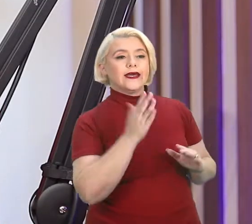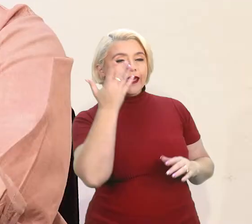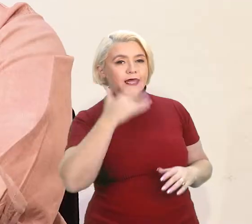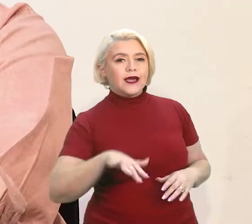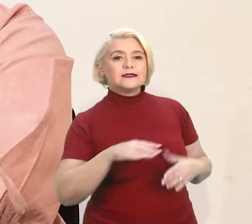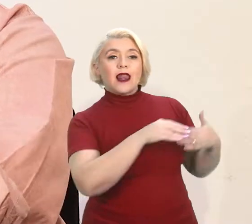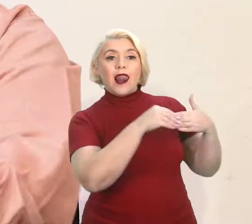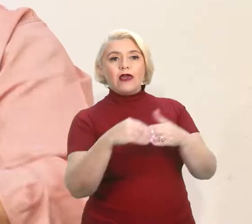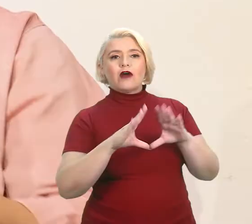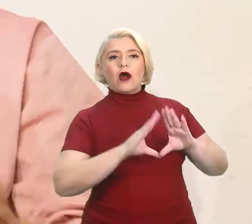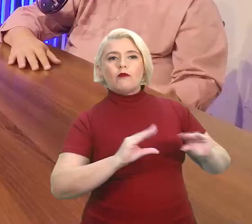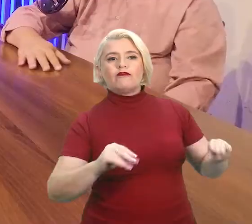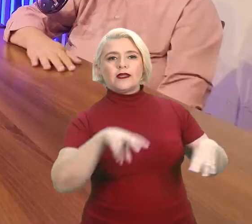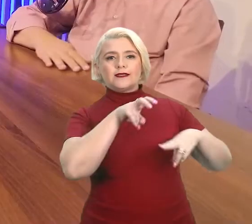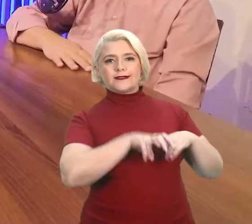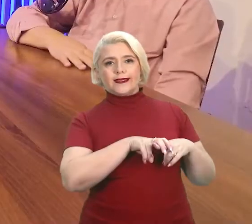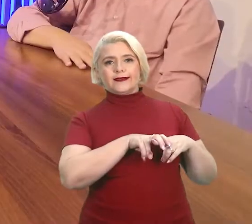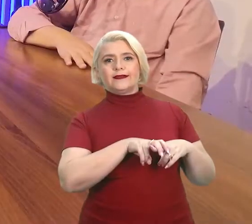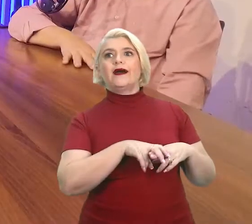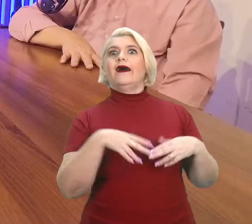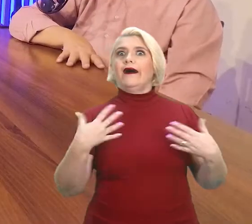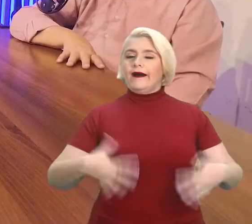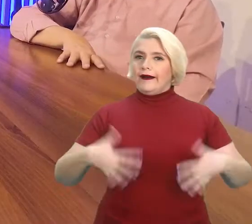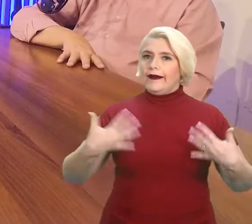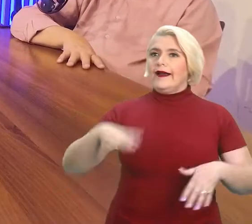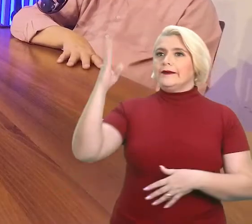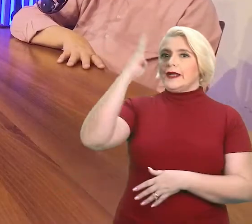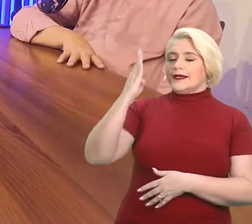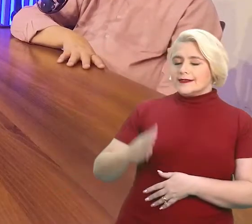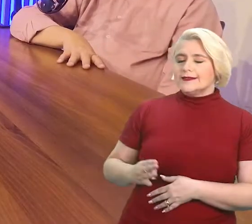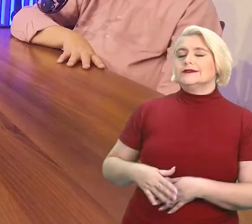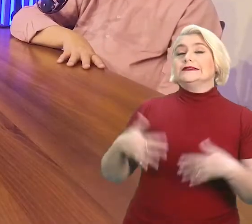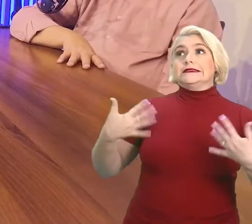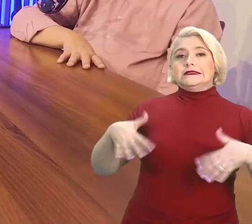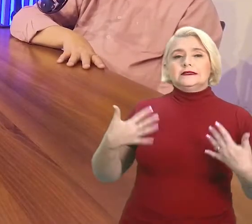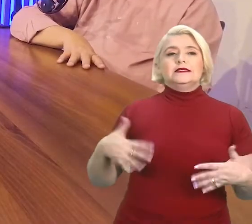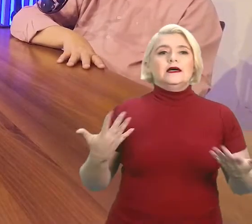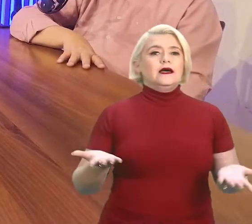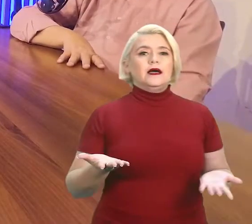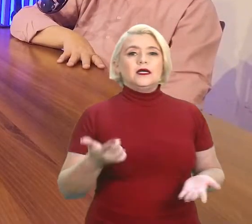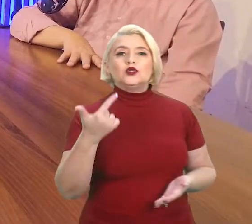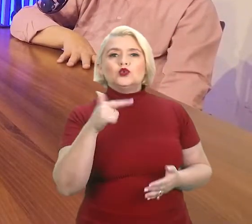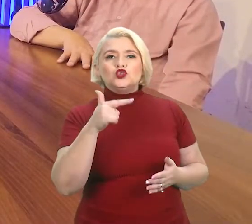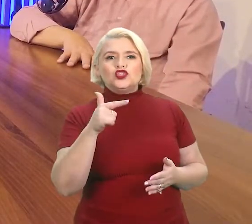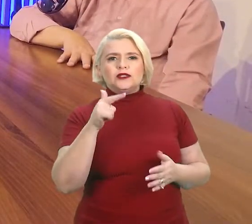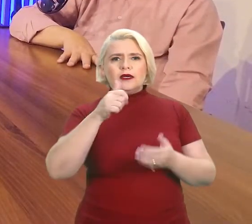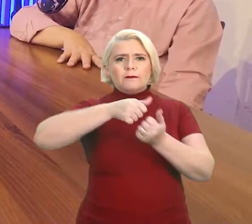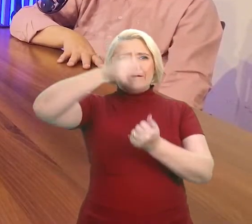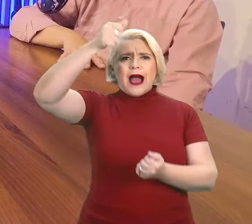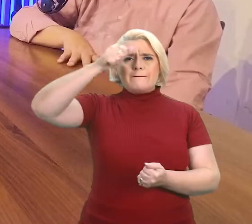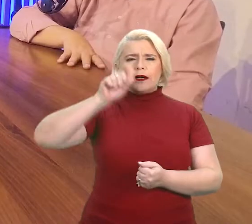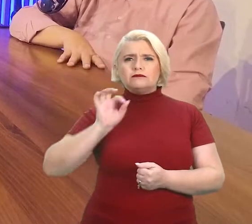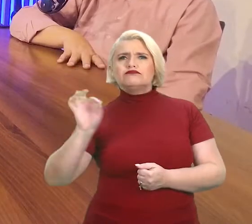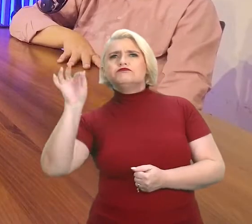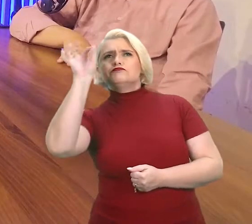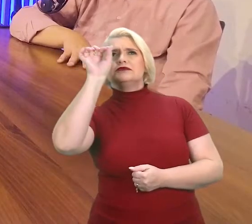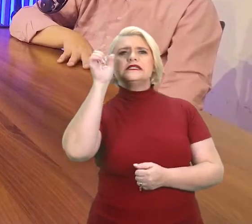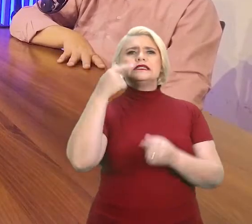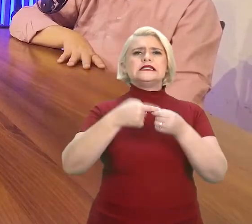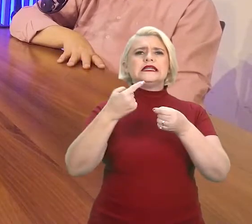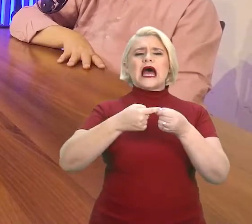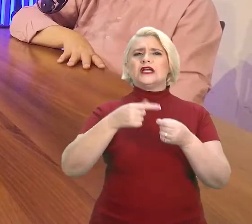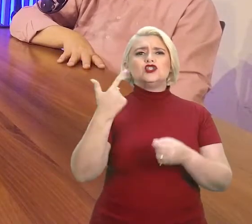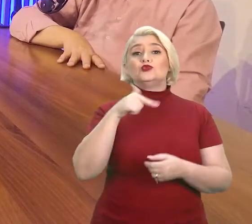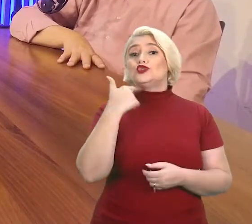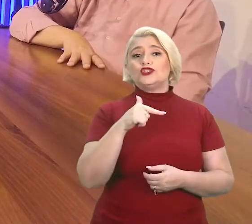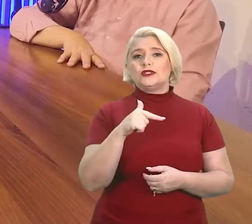Ai, mas assim, Brasil. cada aventura. Eu falei, gente, acho que não tinha nem no mapa, não sei como meu pai achou essa cidade. Juína. Juína. E aí